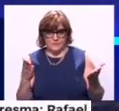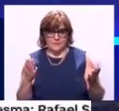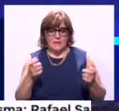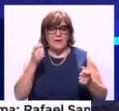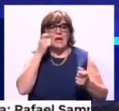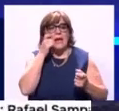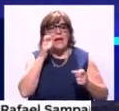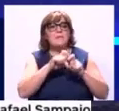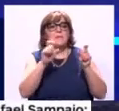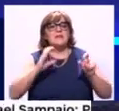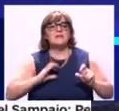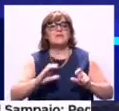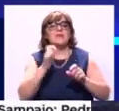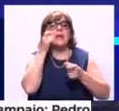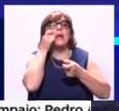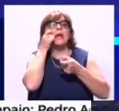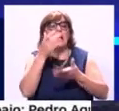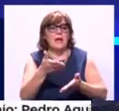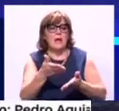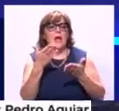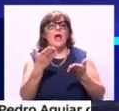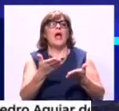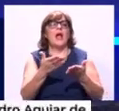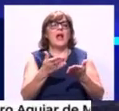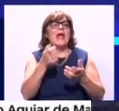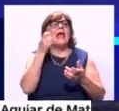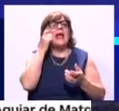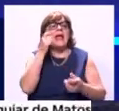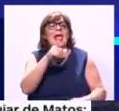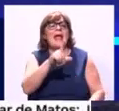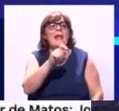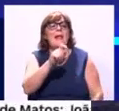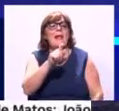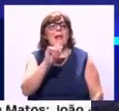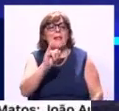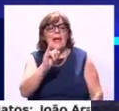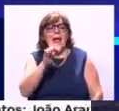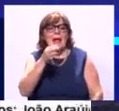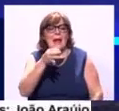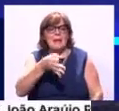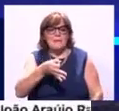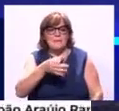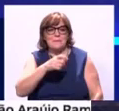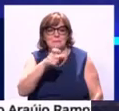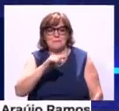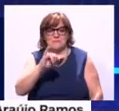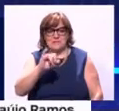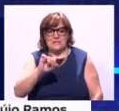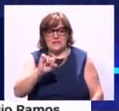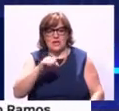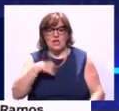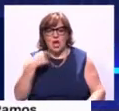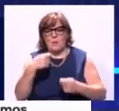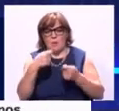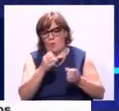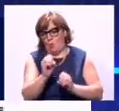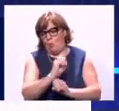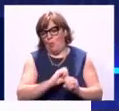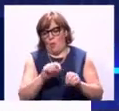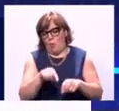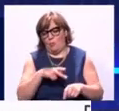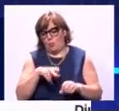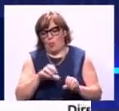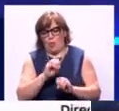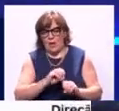Quem foi a empresa que investiu? E agora, mas quem é o Leipzig na Europa? Nós não temos esse mercado. Mas espera aí, quem é o futebol? Não,